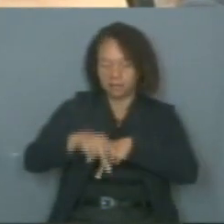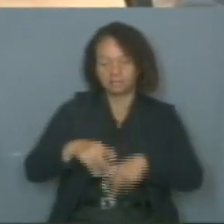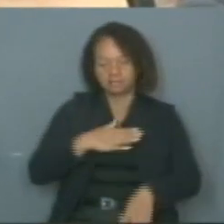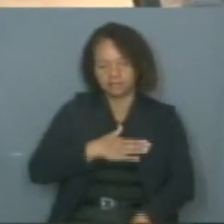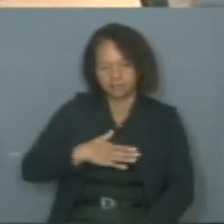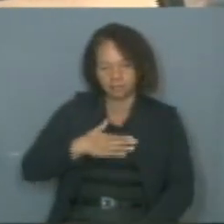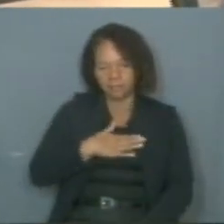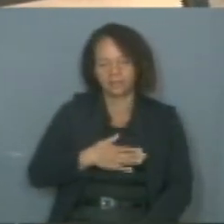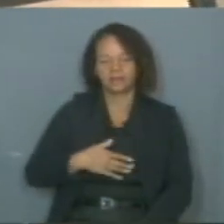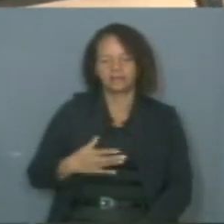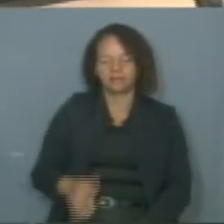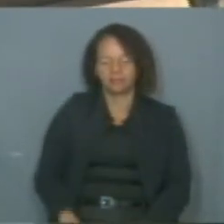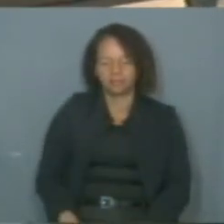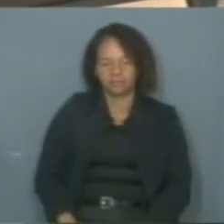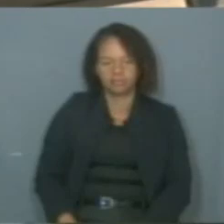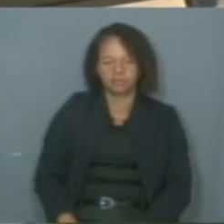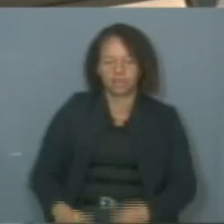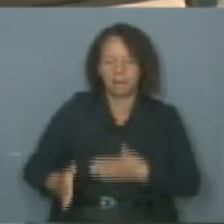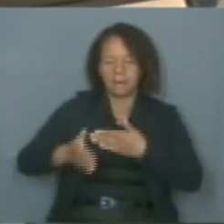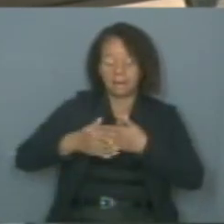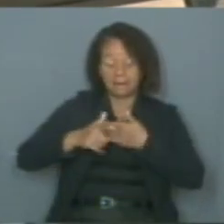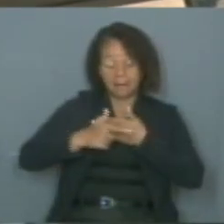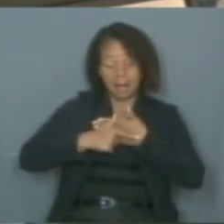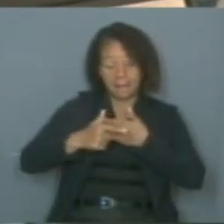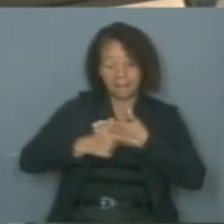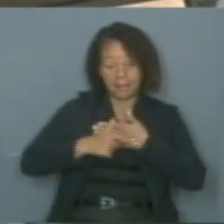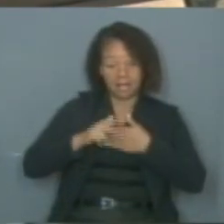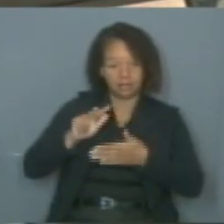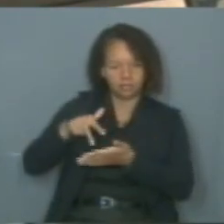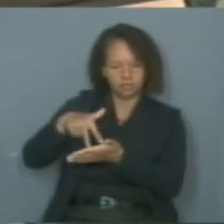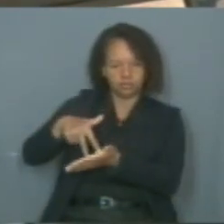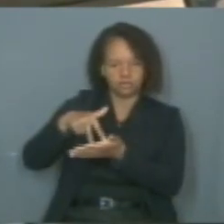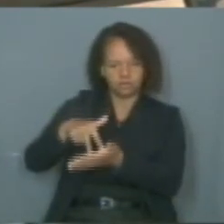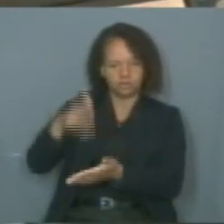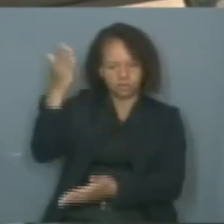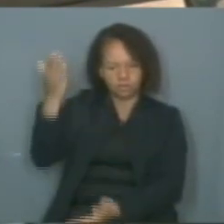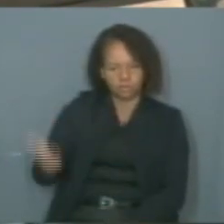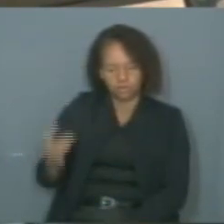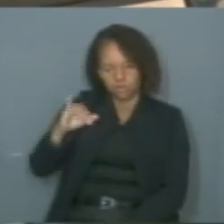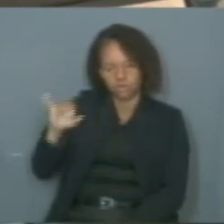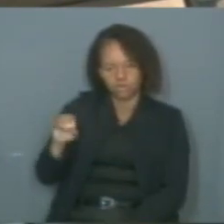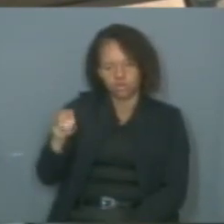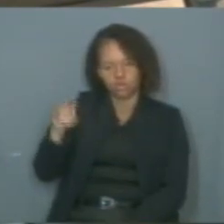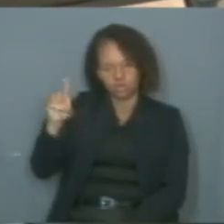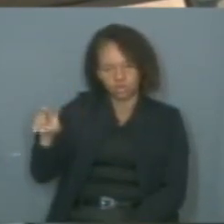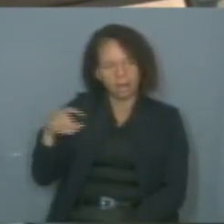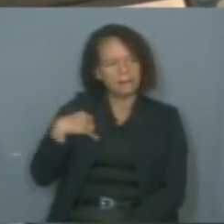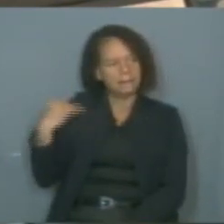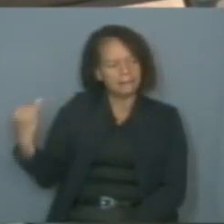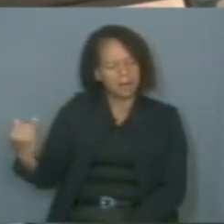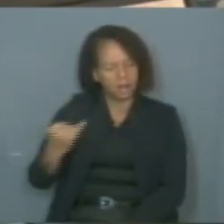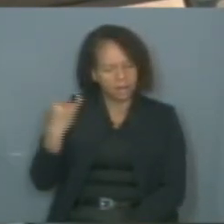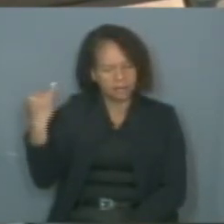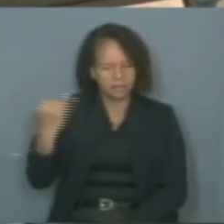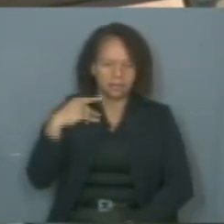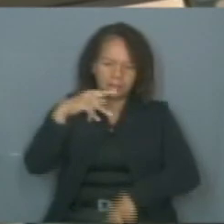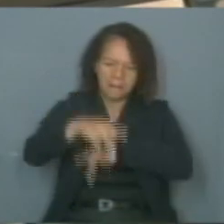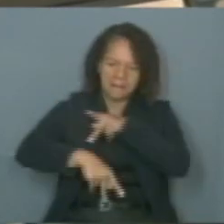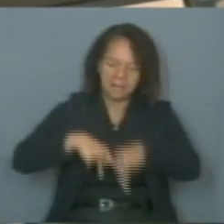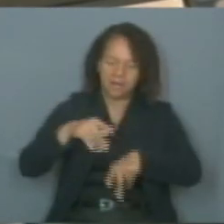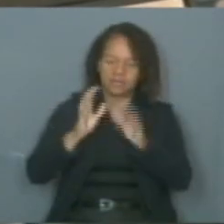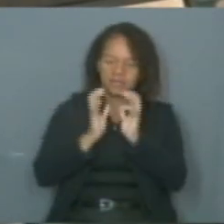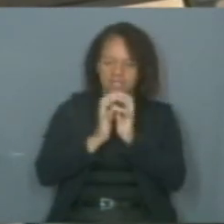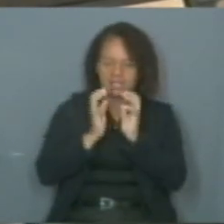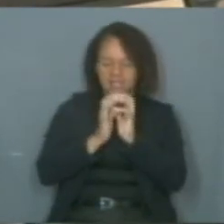gostaria de deixar registrado que o papel e a atuação da vereadora Jo Cavalcante é muito importante para o povo da cidade